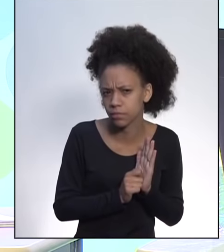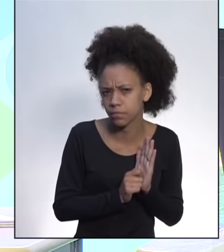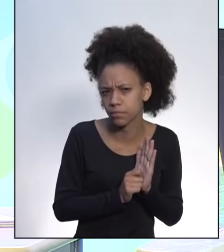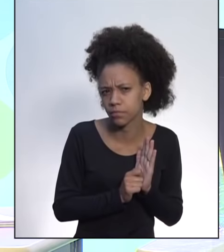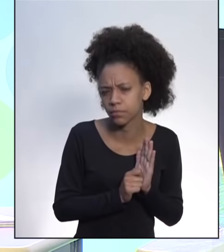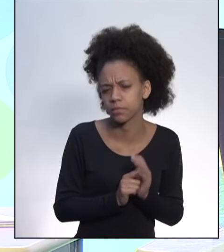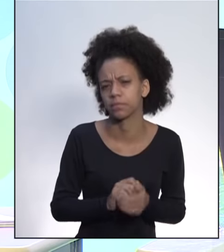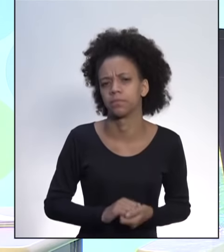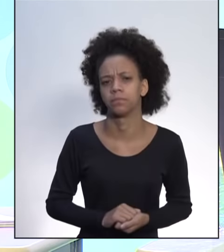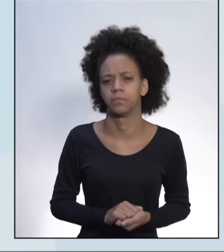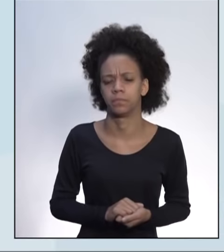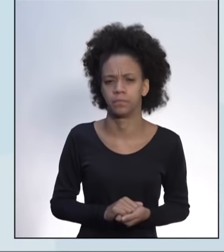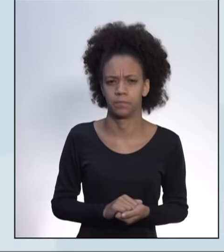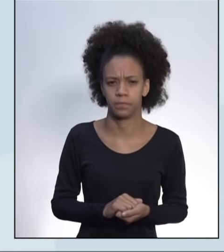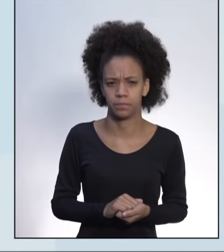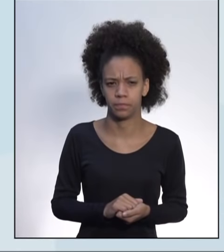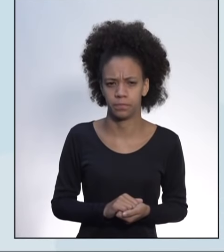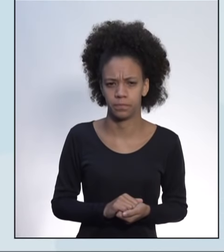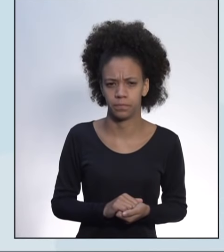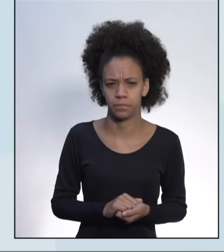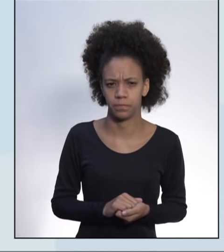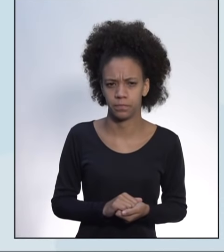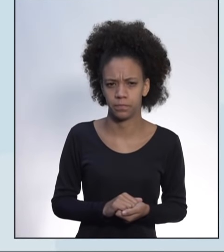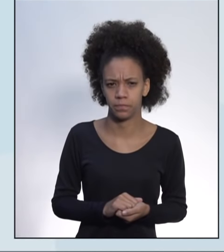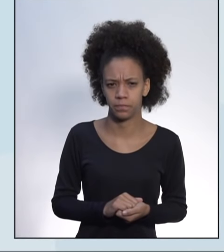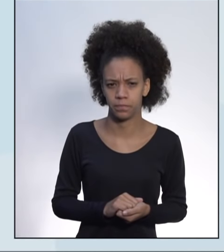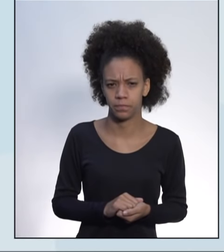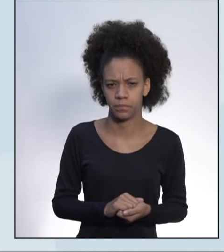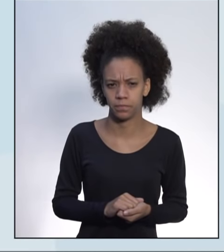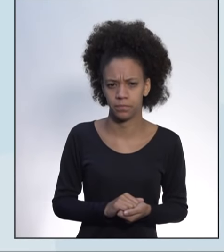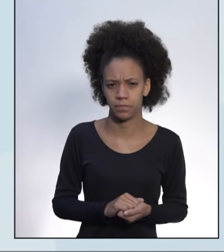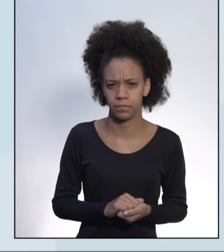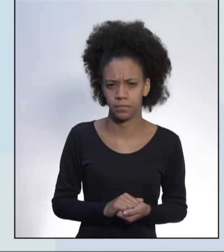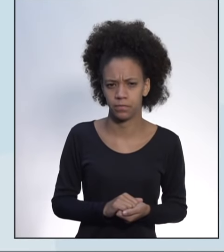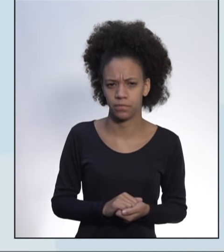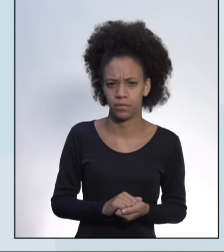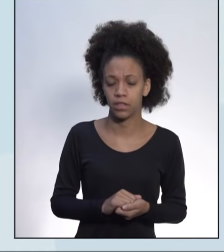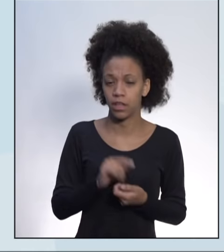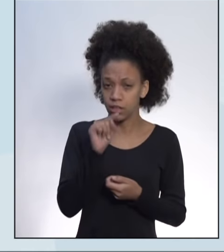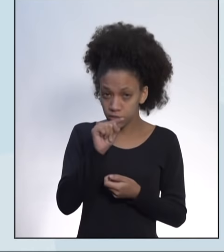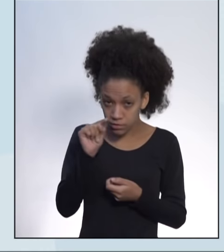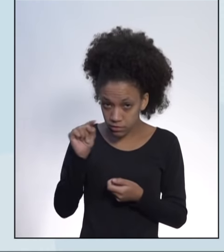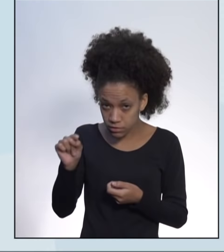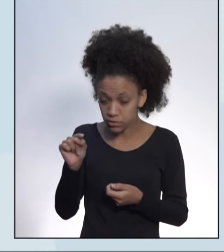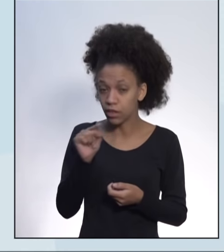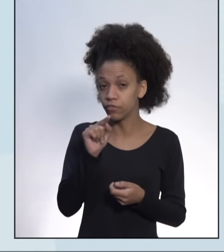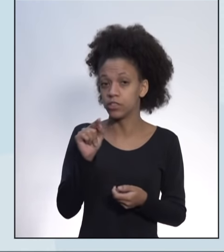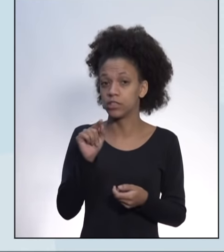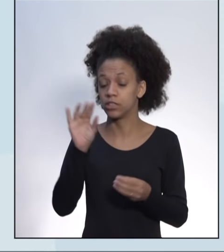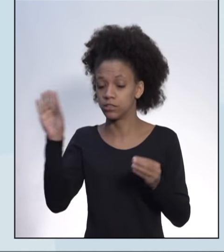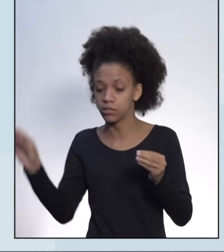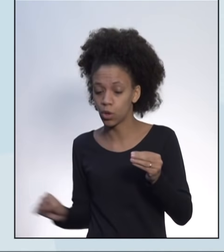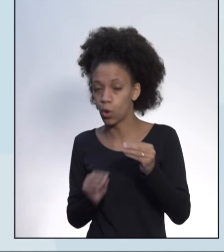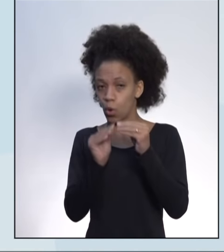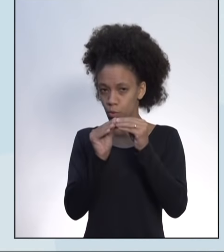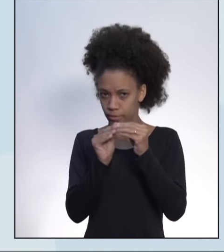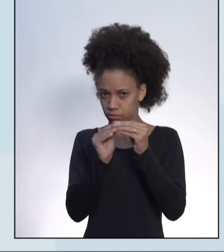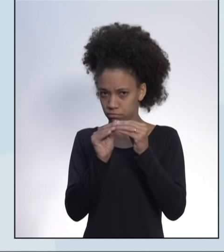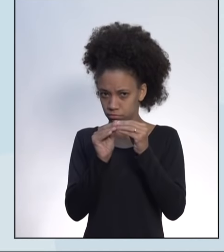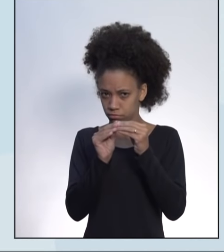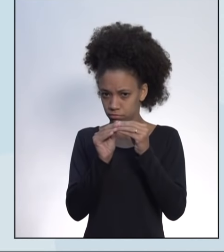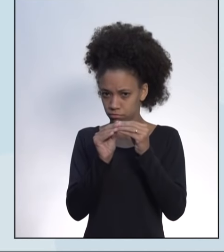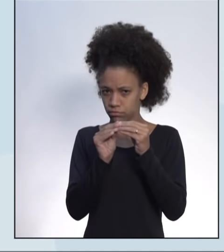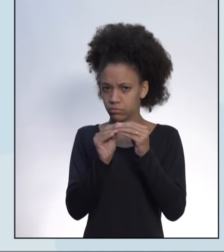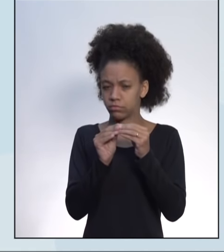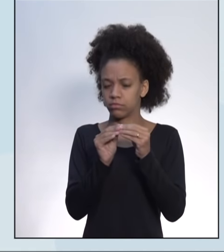ver are scientists who study e aí tem a reticências vocês vão completar e